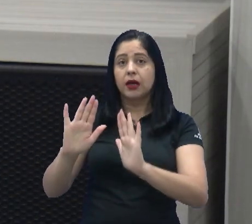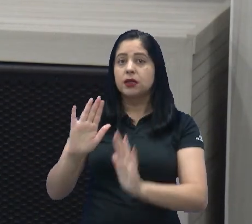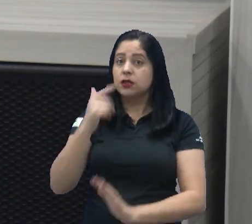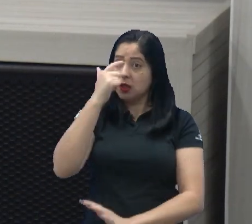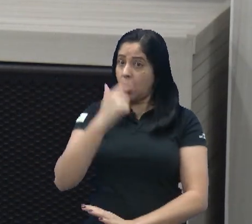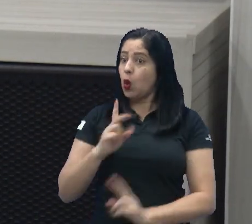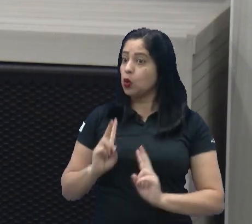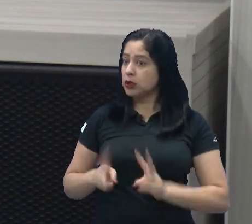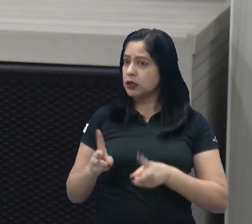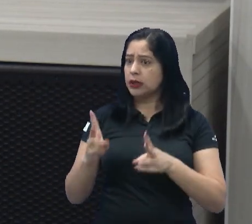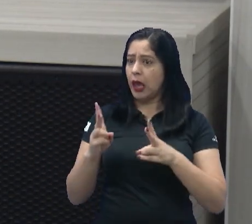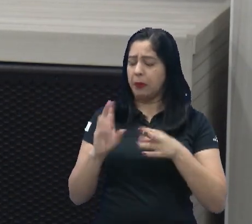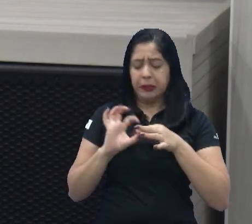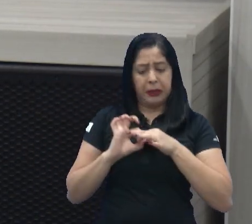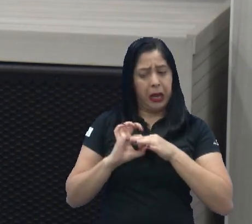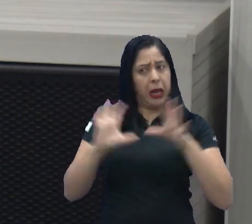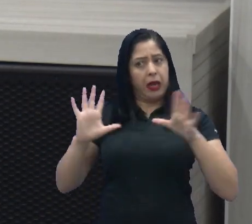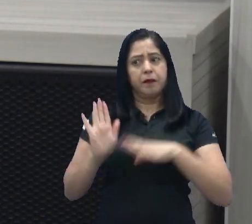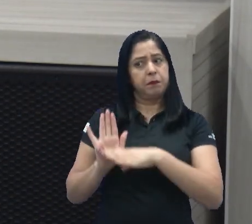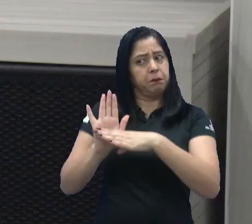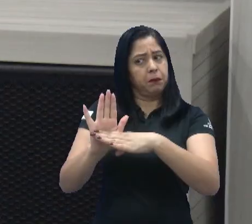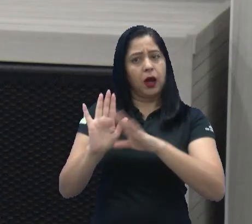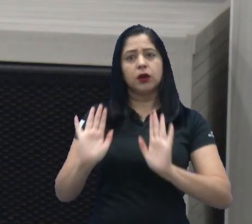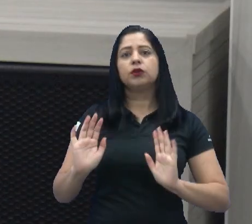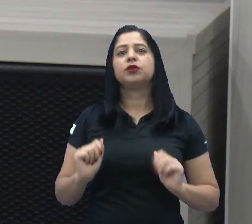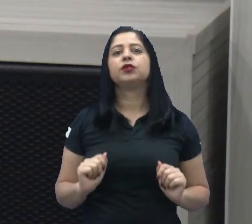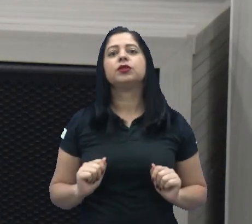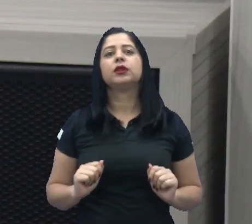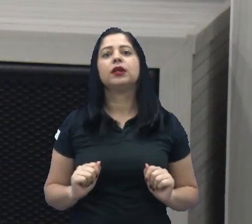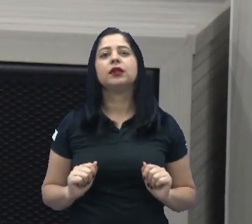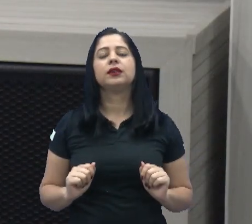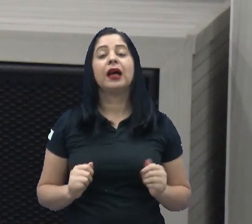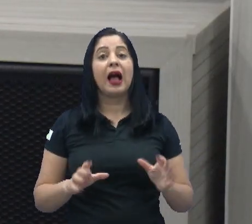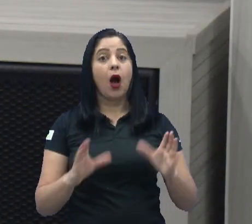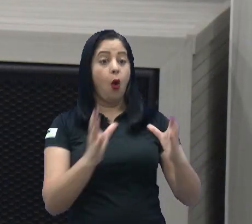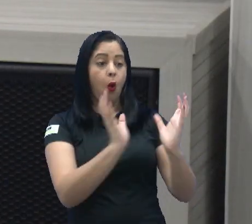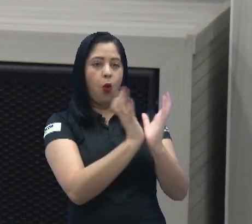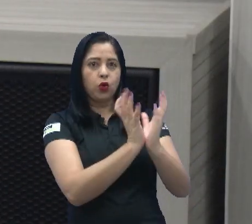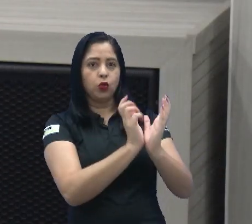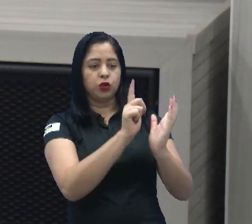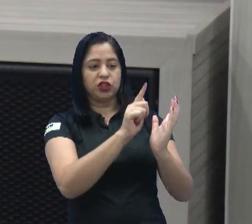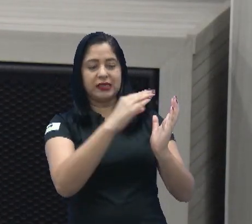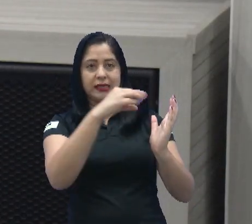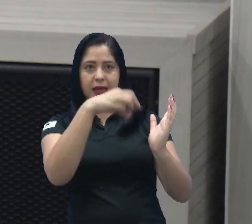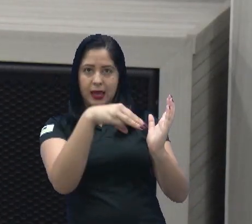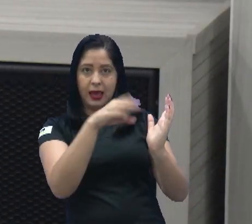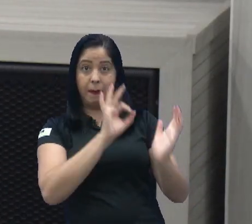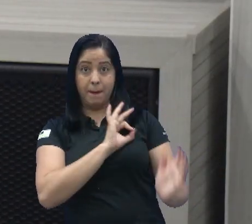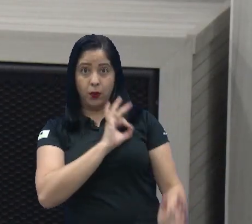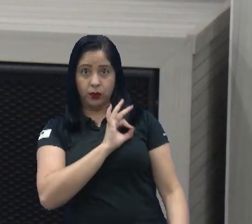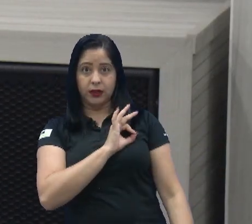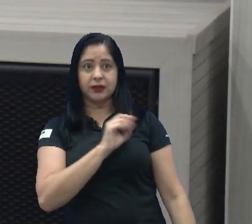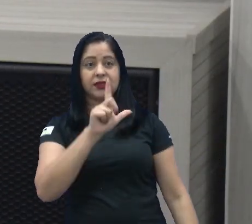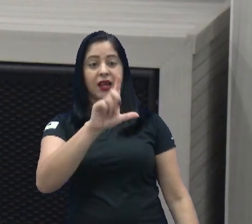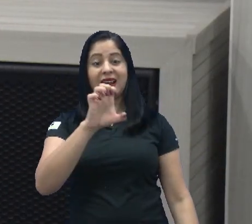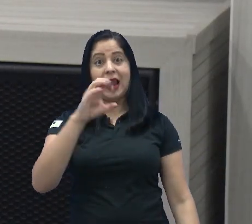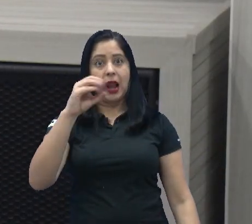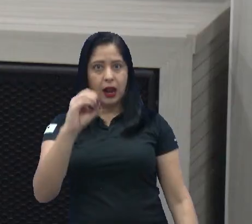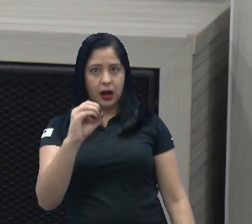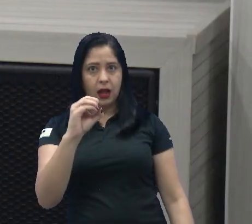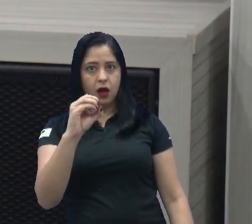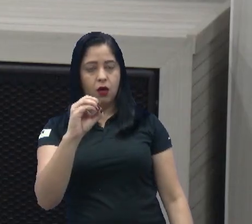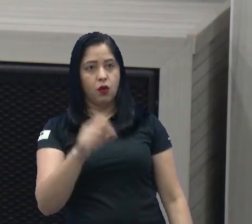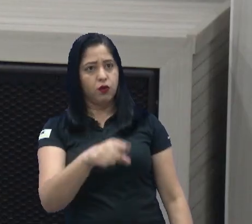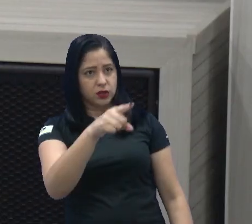disposição para somar com a cidade, com vocês. Dar mais um destaque aqui à Guarda Municipal, destacar o Léo. O Léo é Patambo,